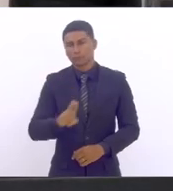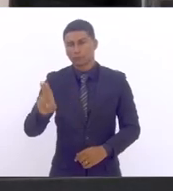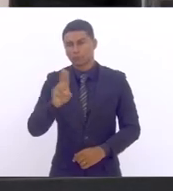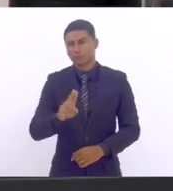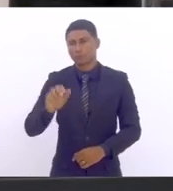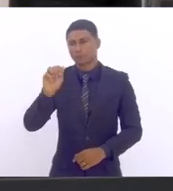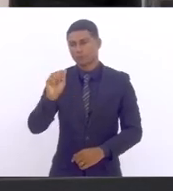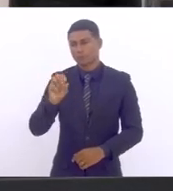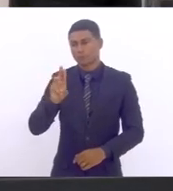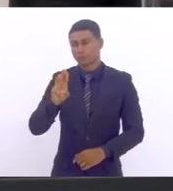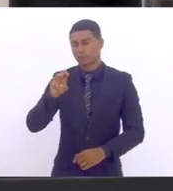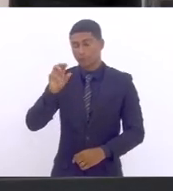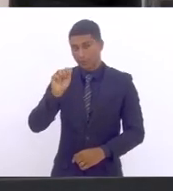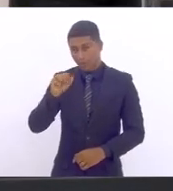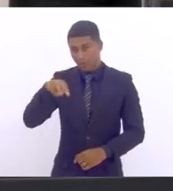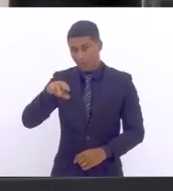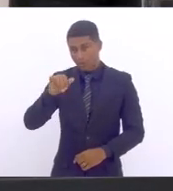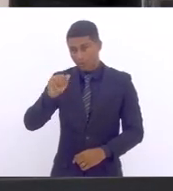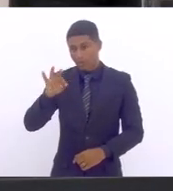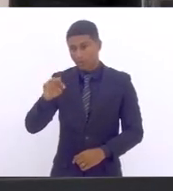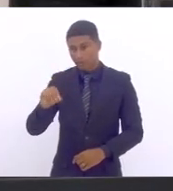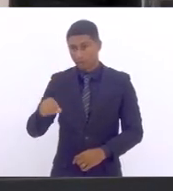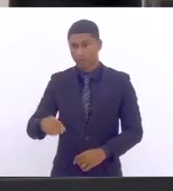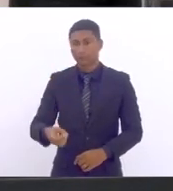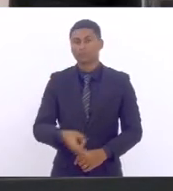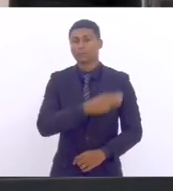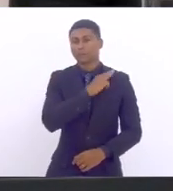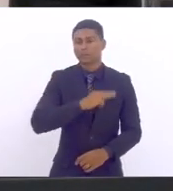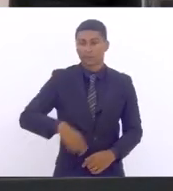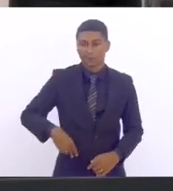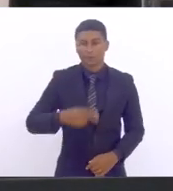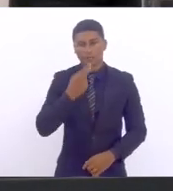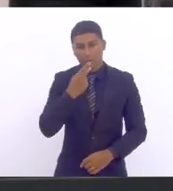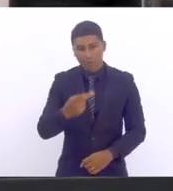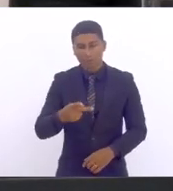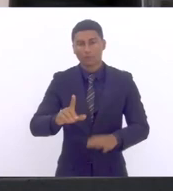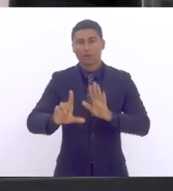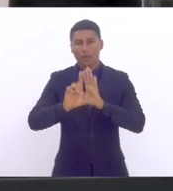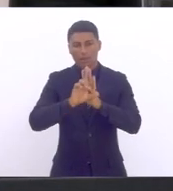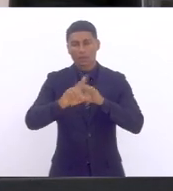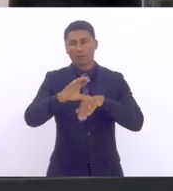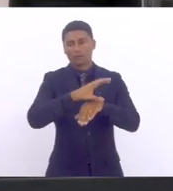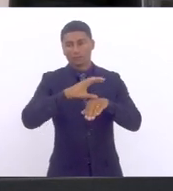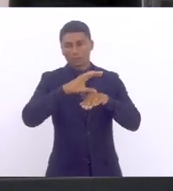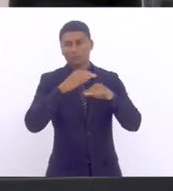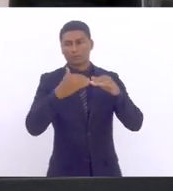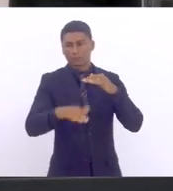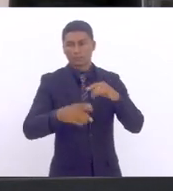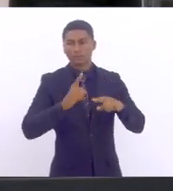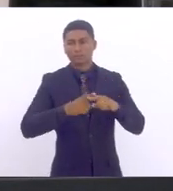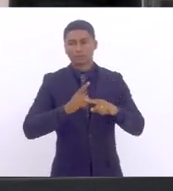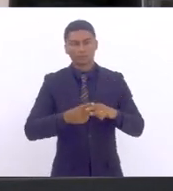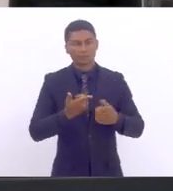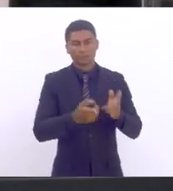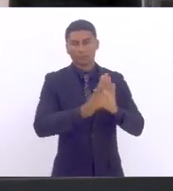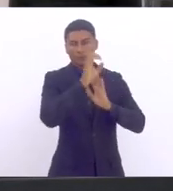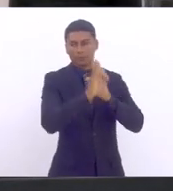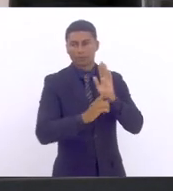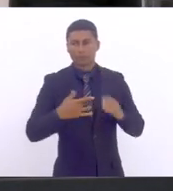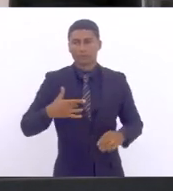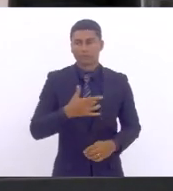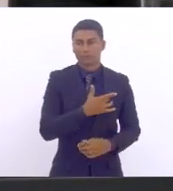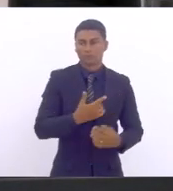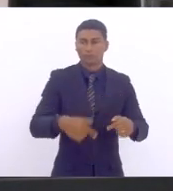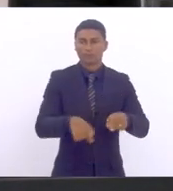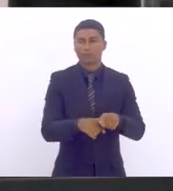nós ganhamos no Supremo, que os ministros disseram que aquela lei que era inconstitucional, porque violava o princípio do direito à saúde e do direito ao